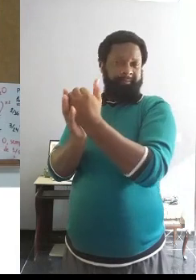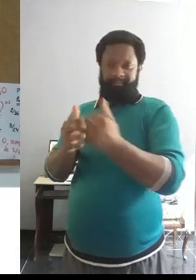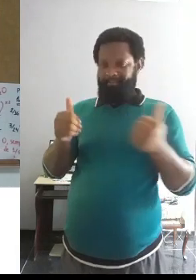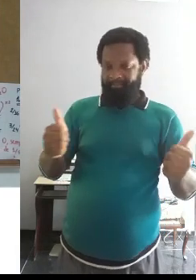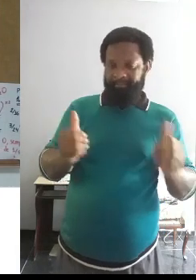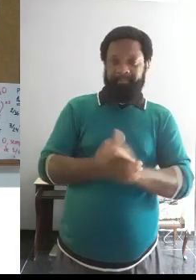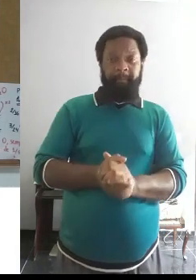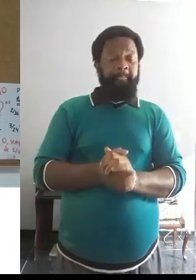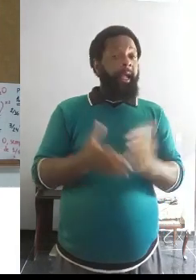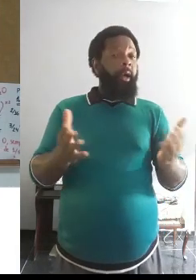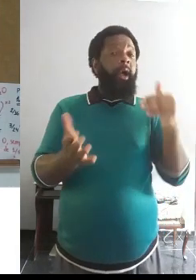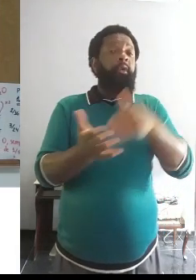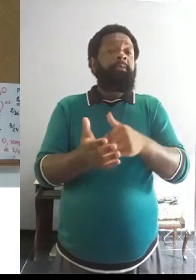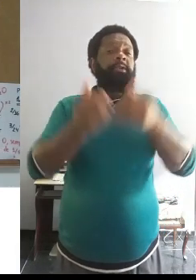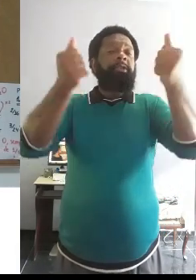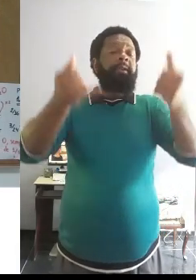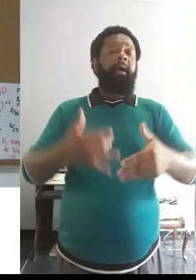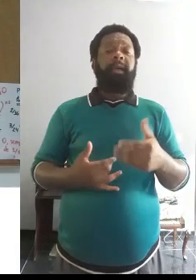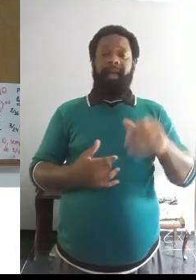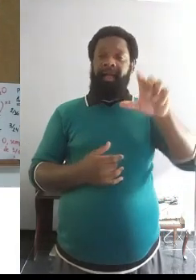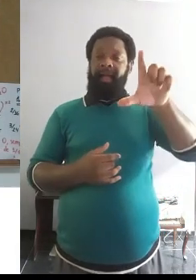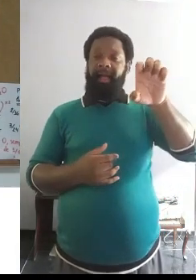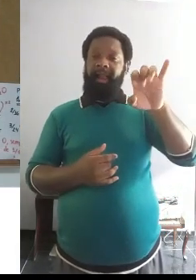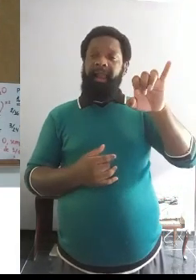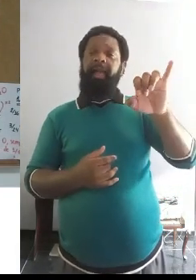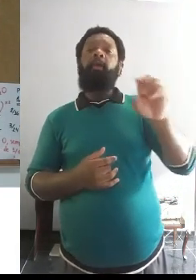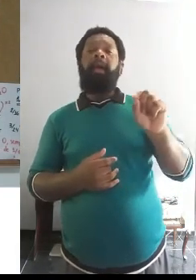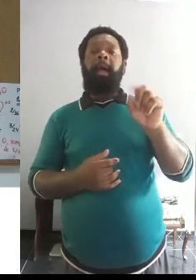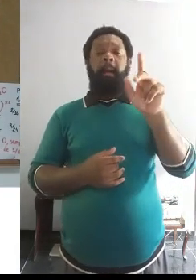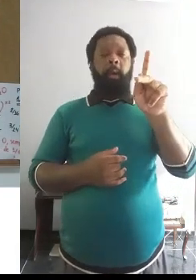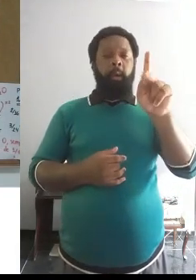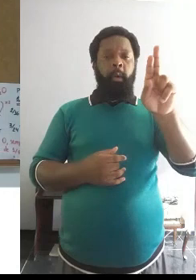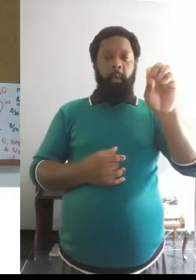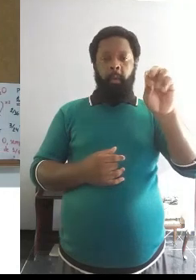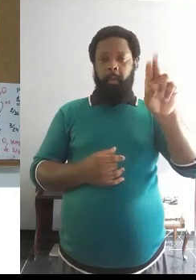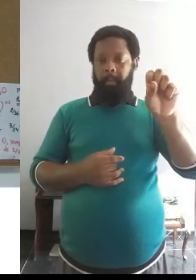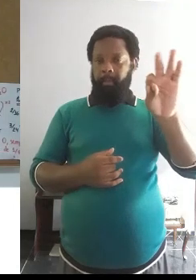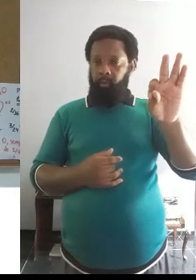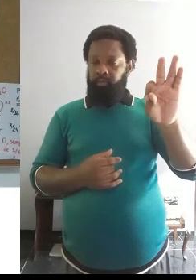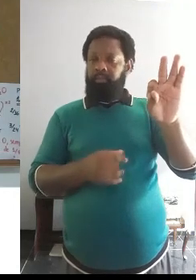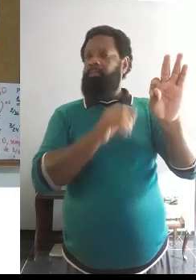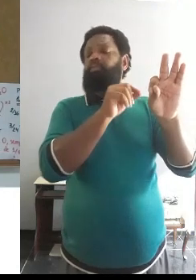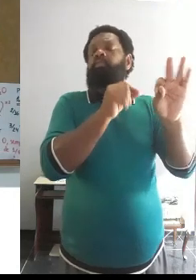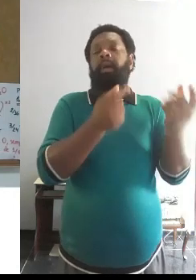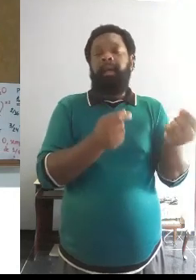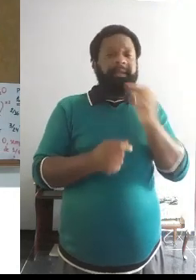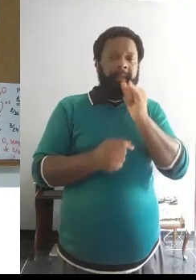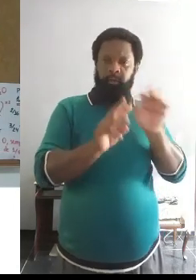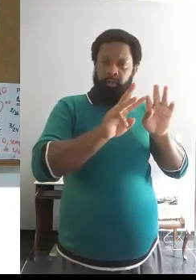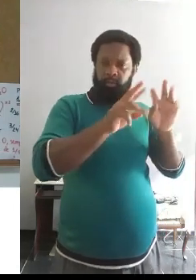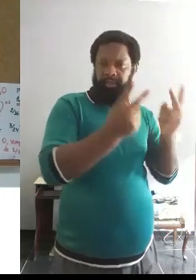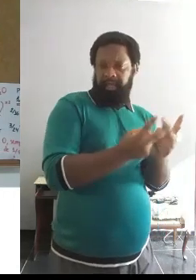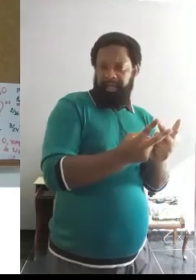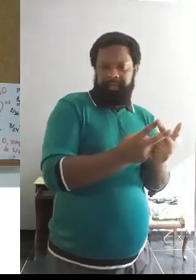bem? Para finalizar, vamos falar da lei de Proust. A lei de Proust diz o seguinte: uma substância, independente